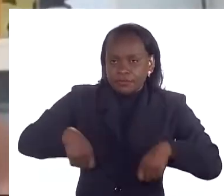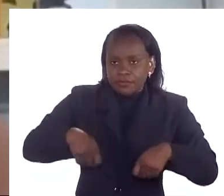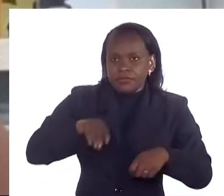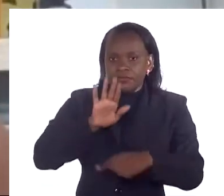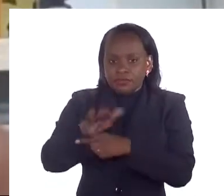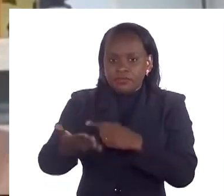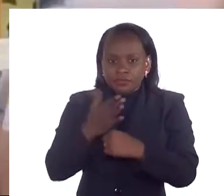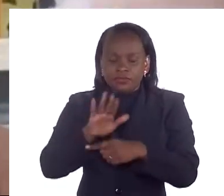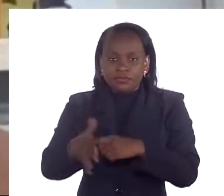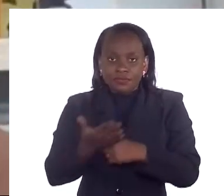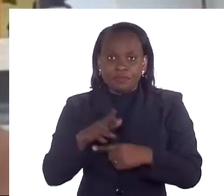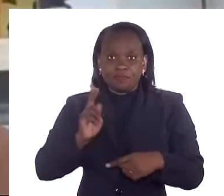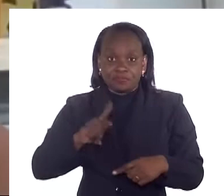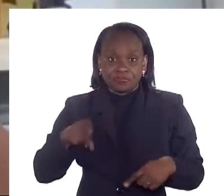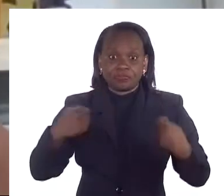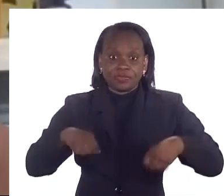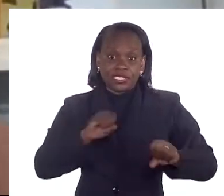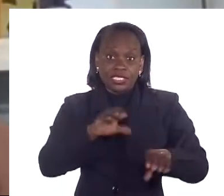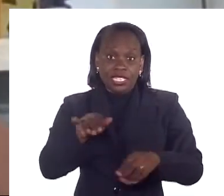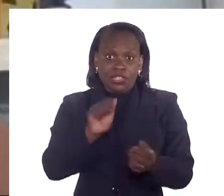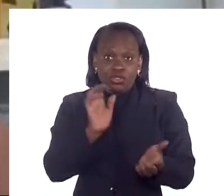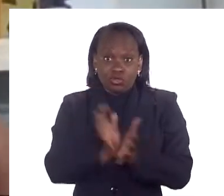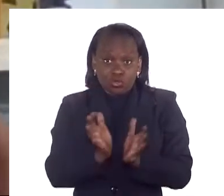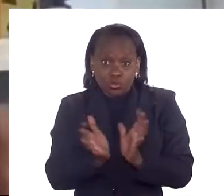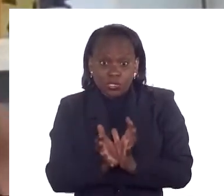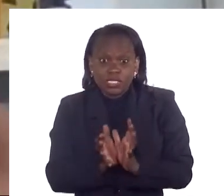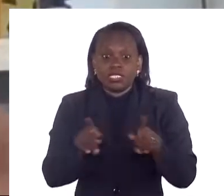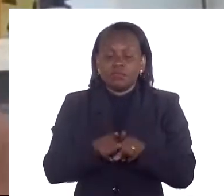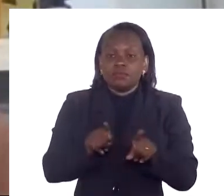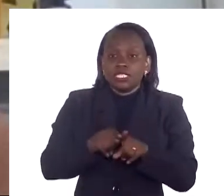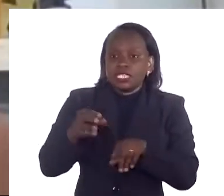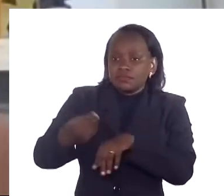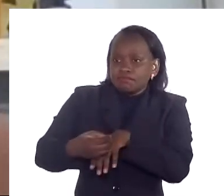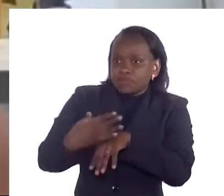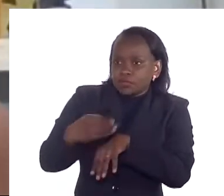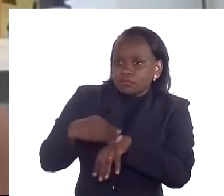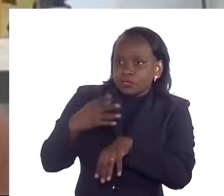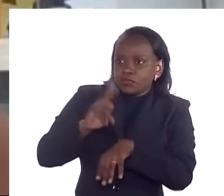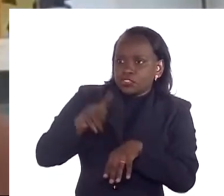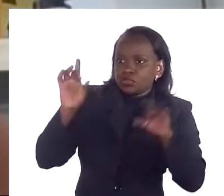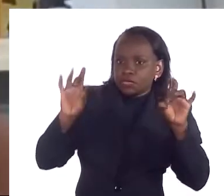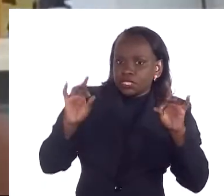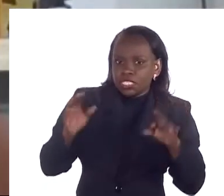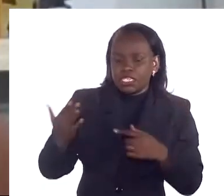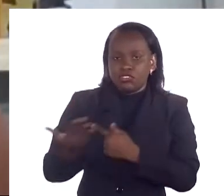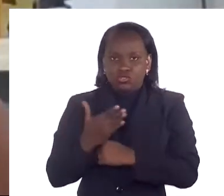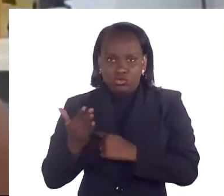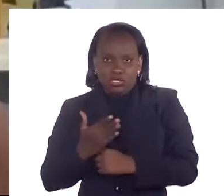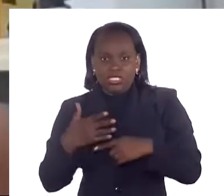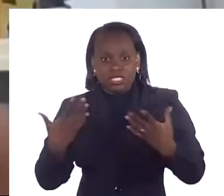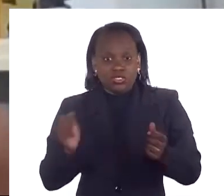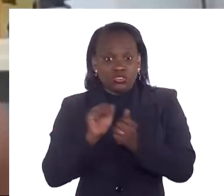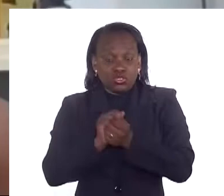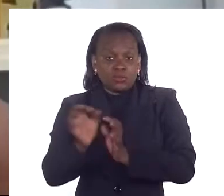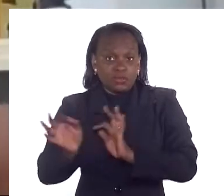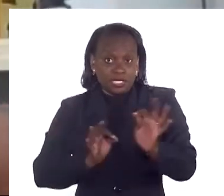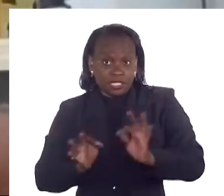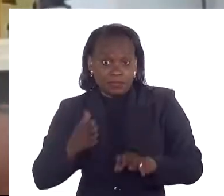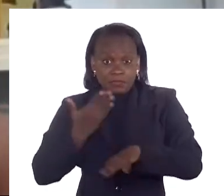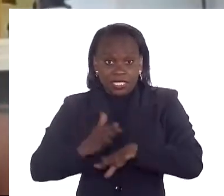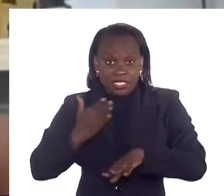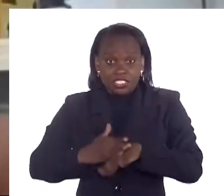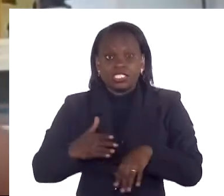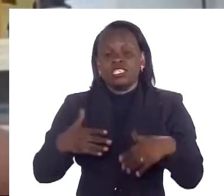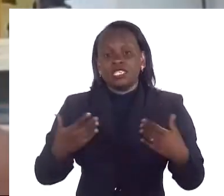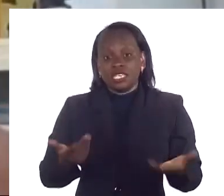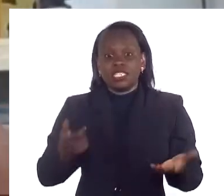as demandas. O professor tem o que ele tem que ensinar para a turma e ele pega as dicas com o professor especialista. Então, juntos eles planejam